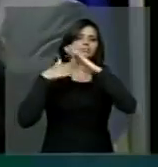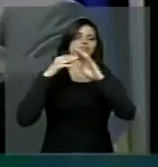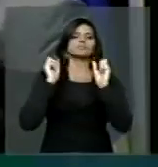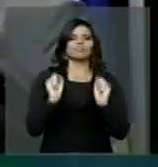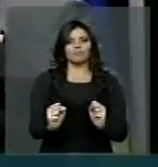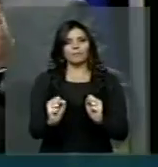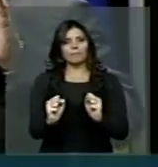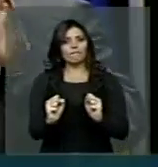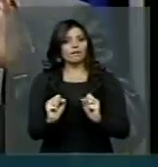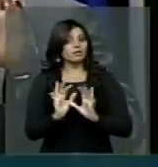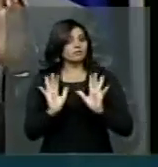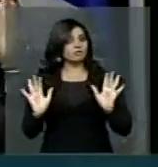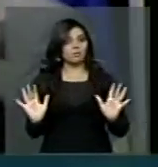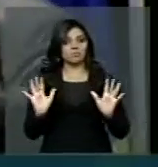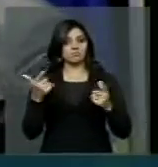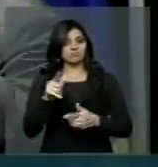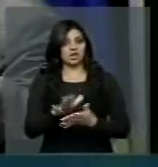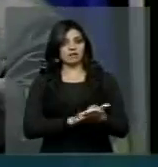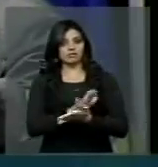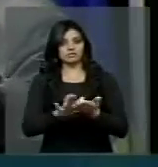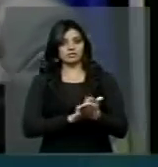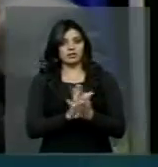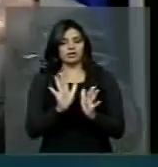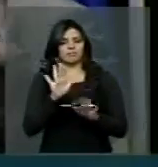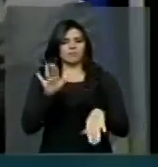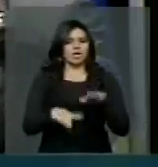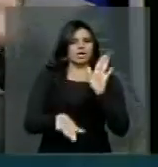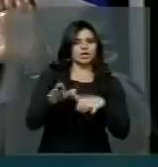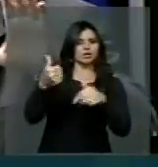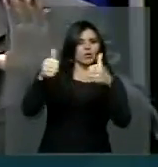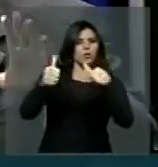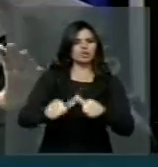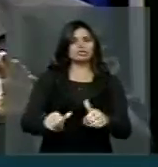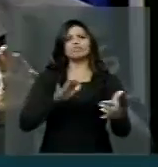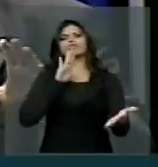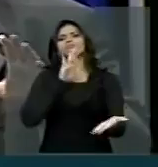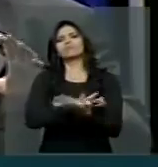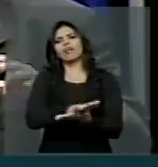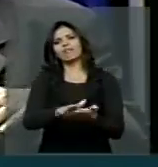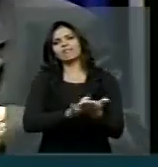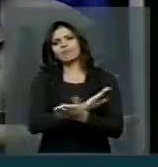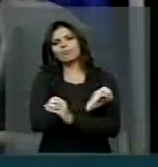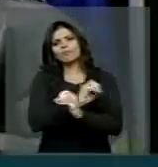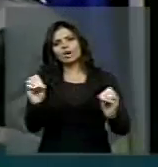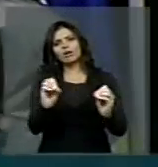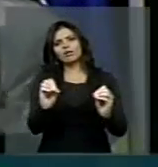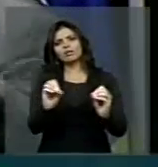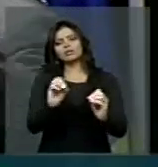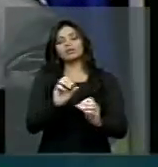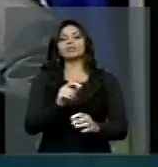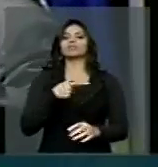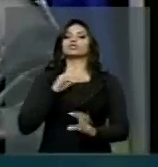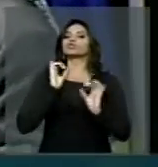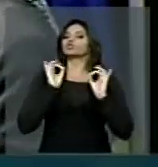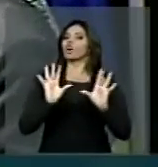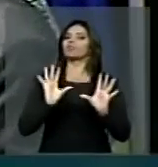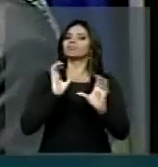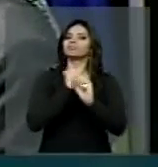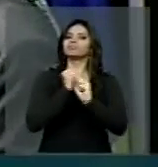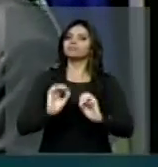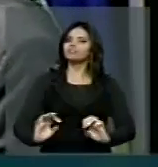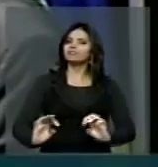Isso não é nenhum fator de medição de coisa alguma, salvo talvez junção com